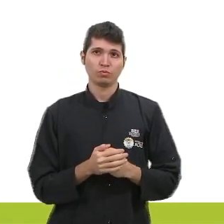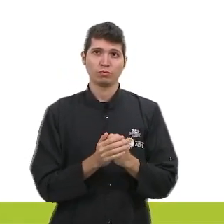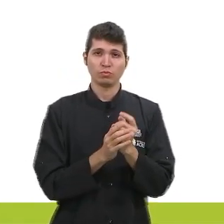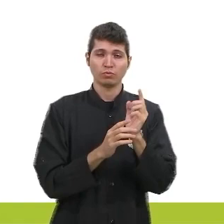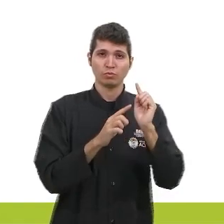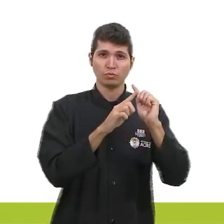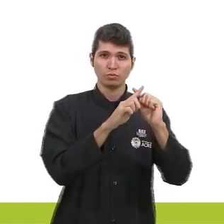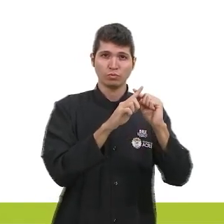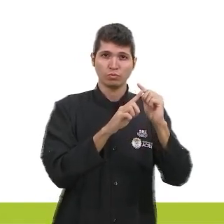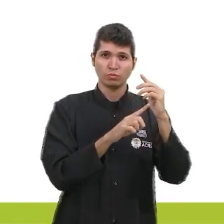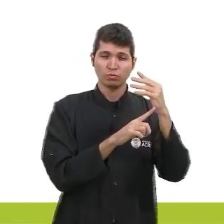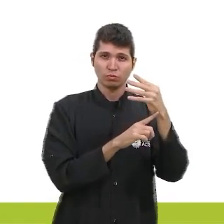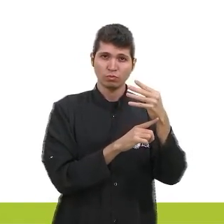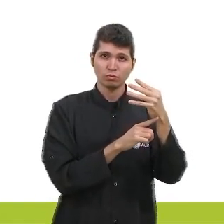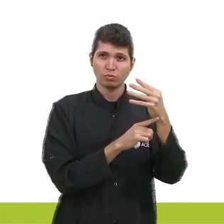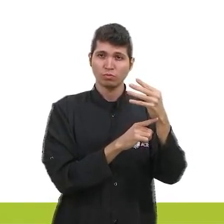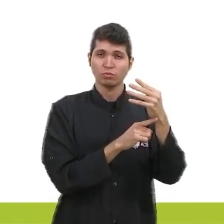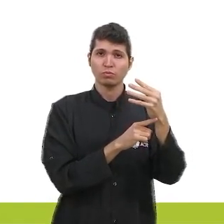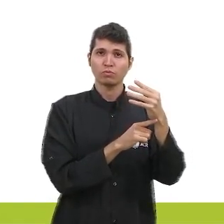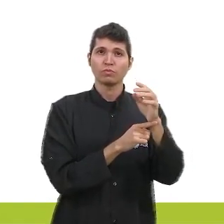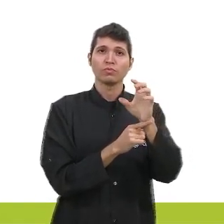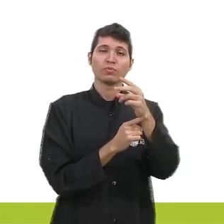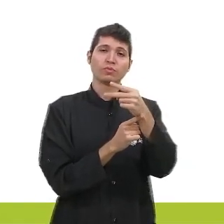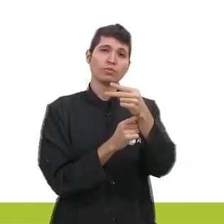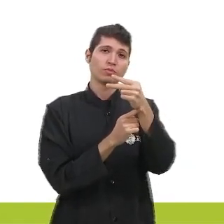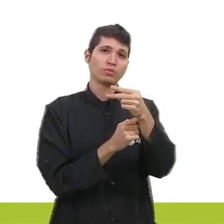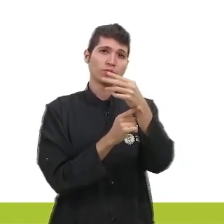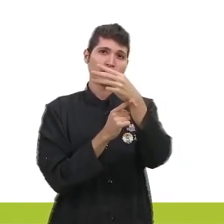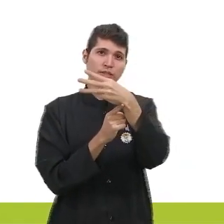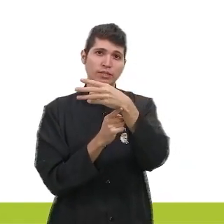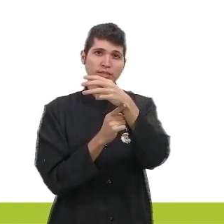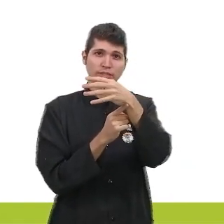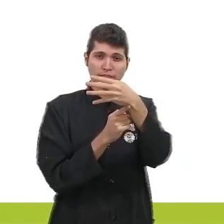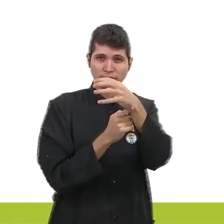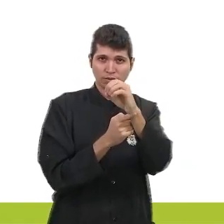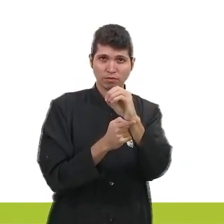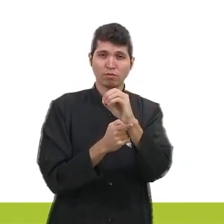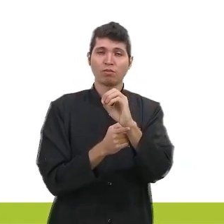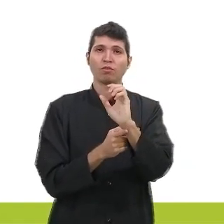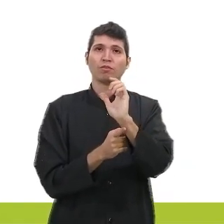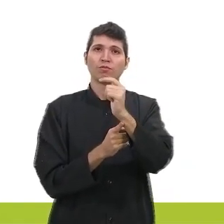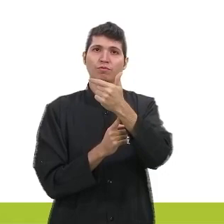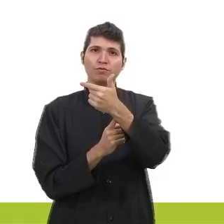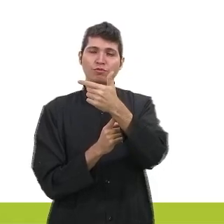ó, 4 vezes 1 vezes 85 vai dar 340. E 22 ao quadrado dá